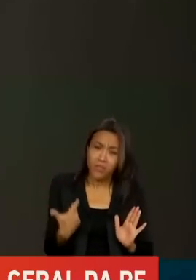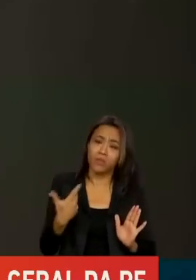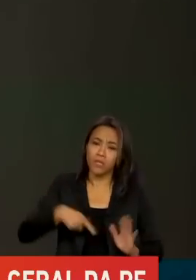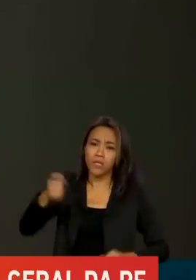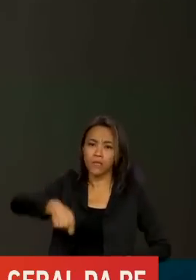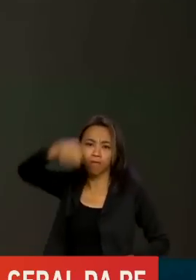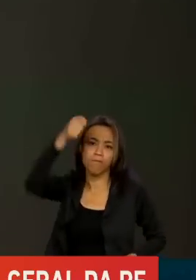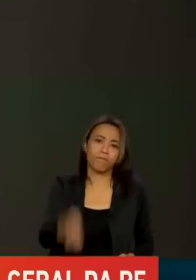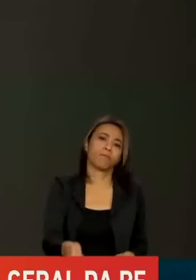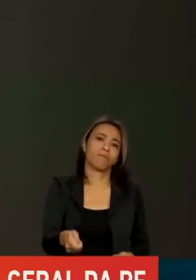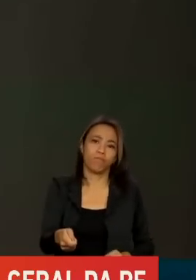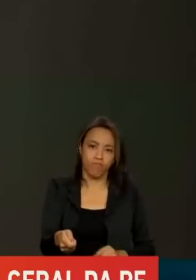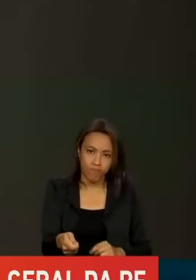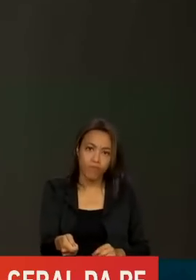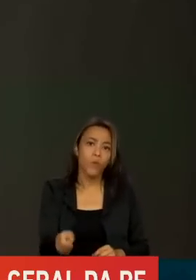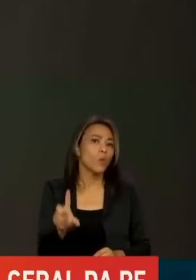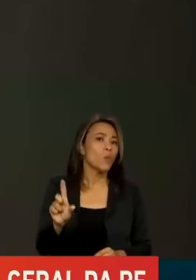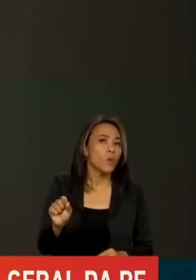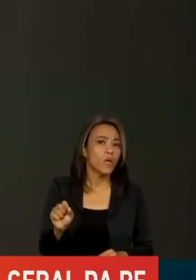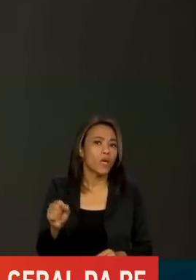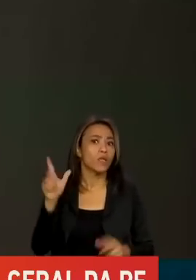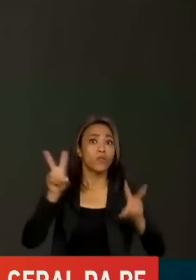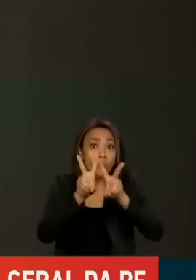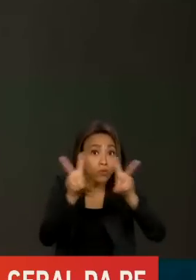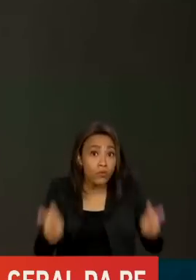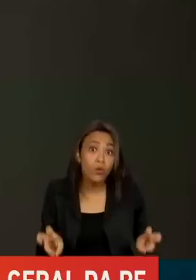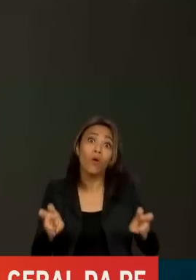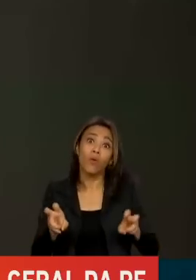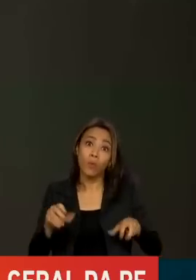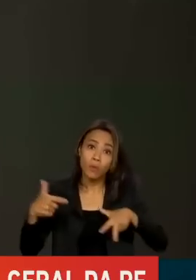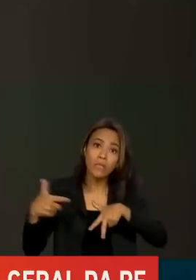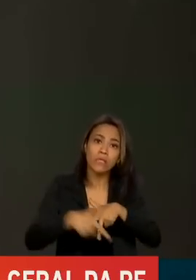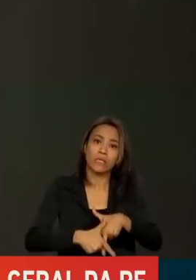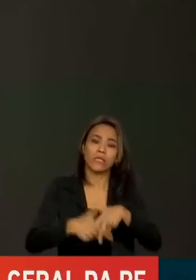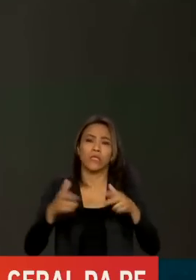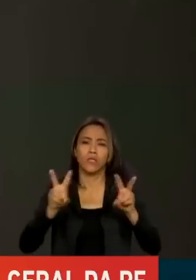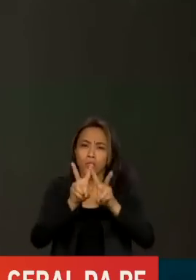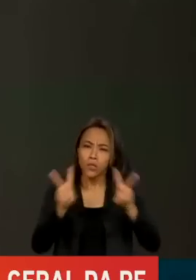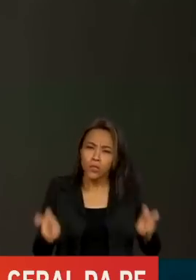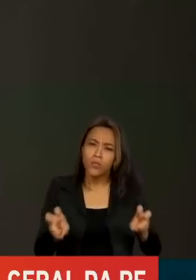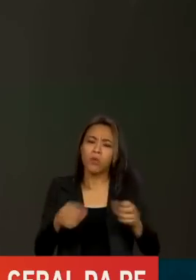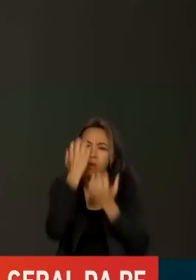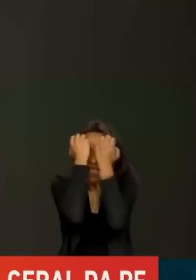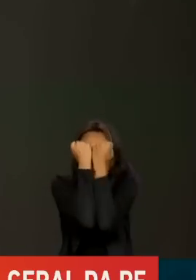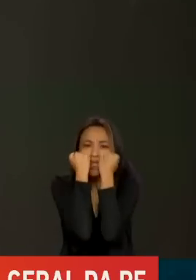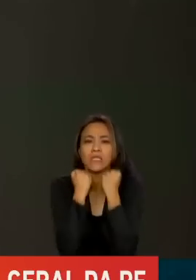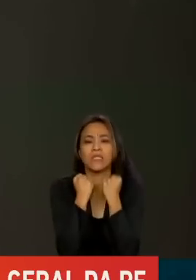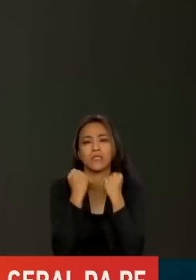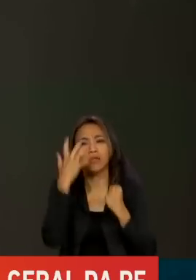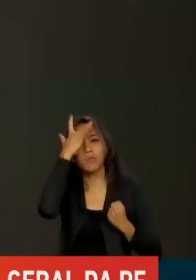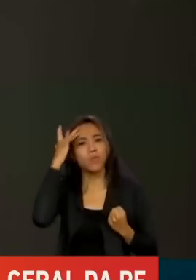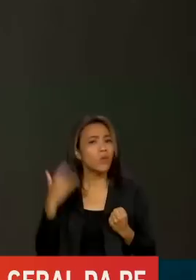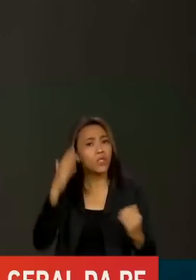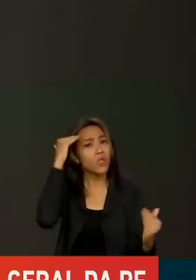firmemente o terrorismo nós temos que combater firmemente as pessoas antidemocráticas